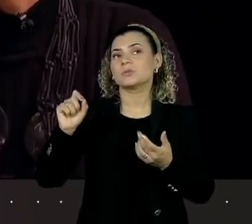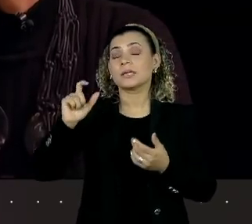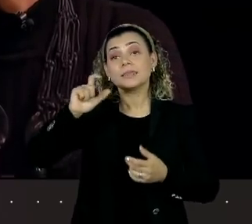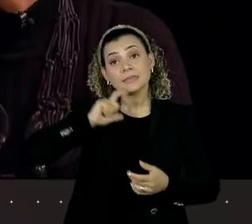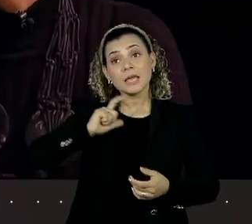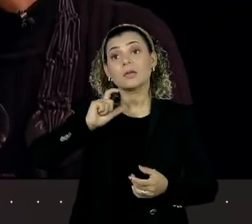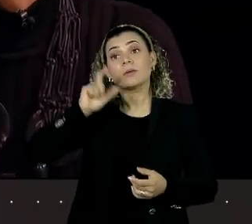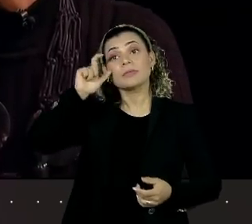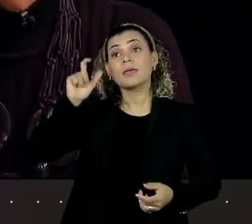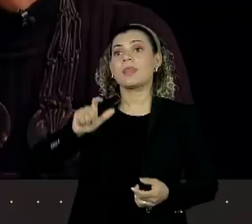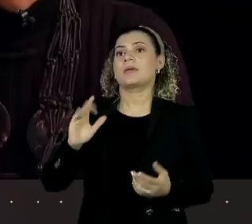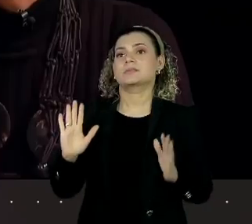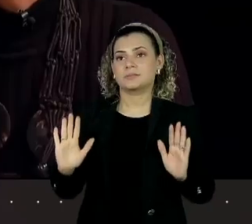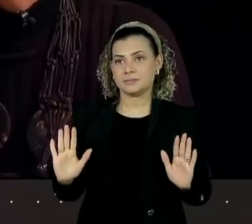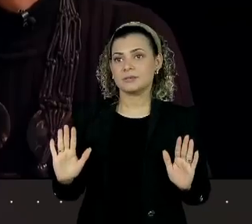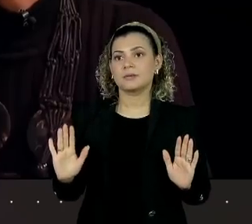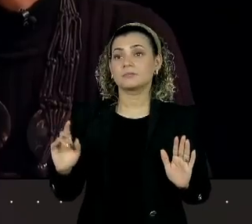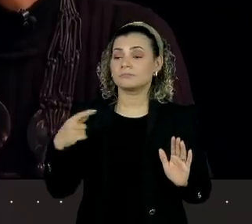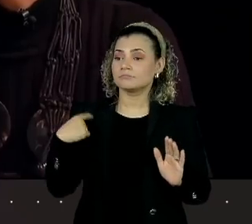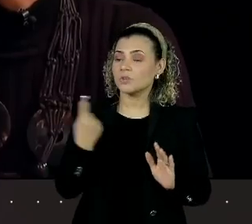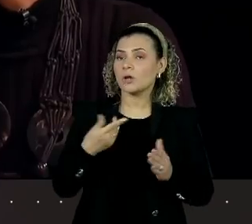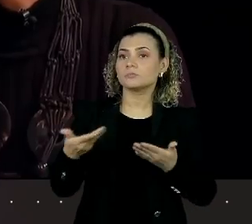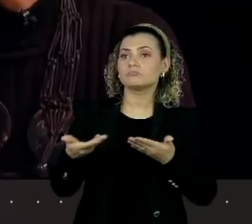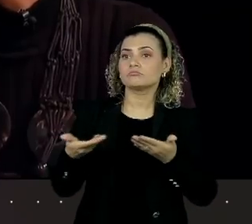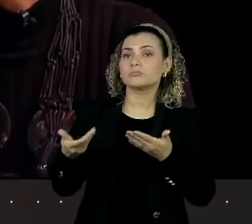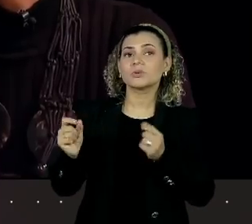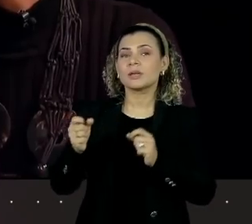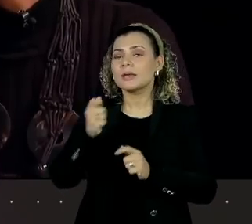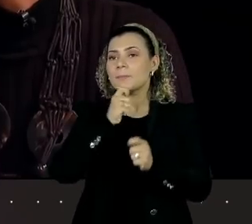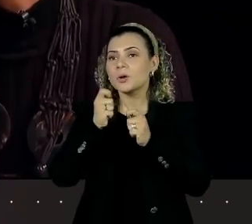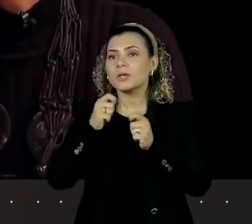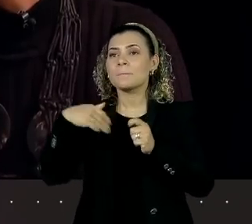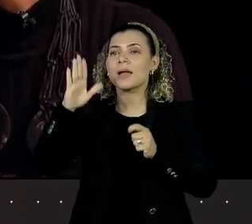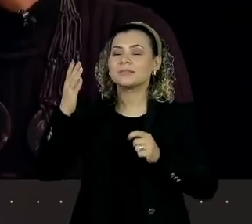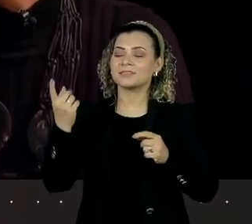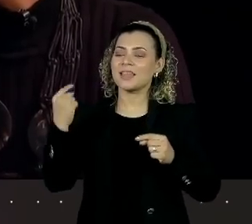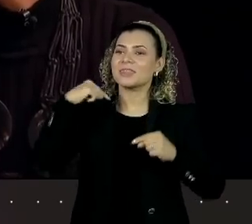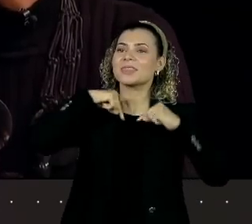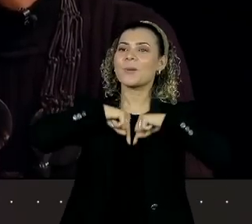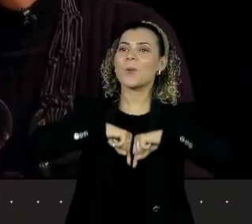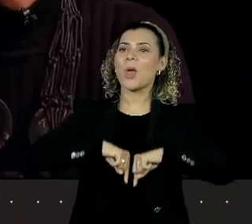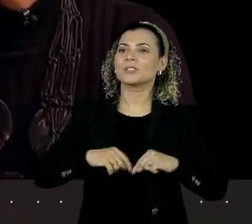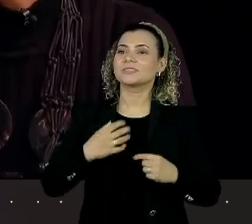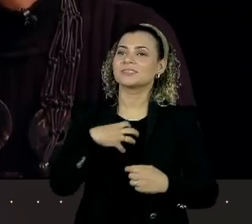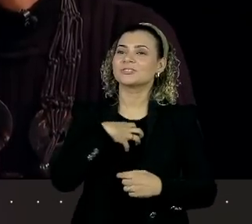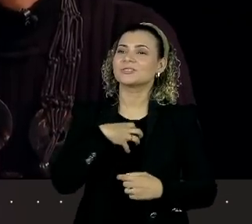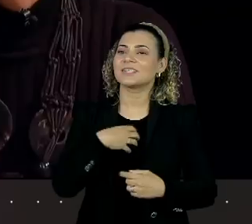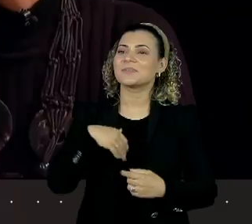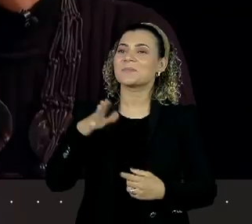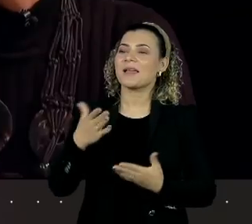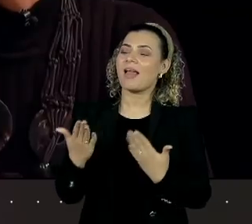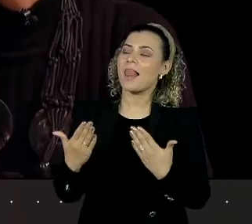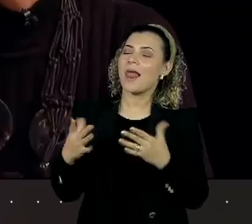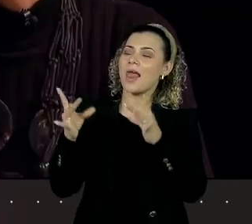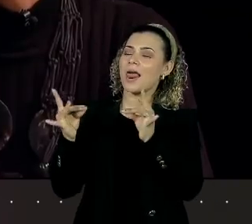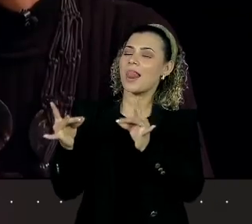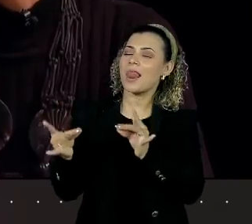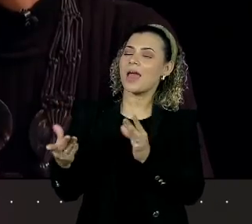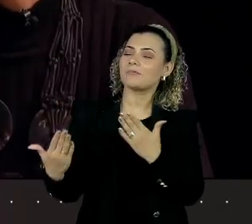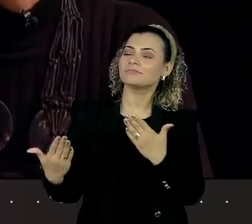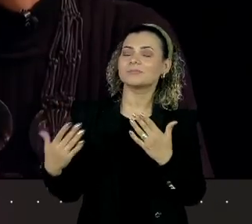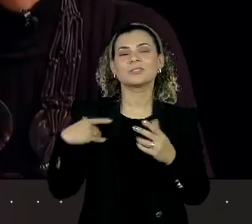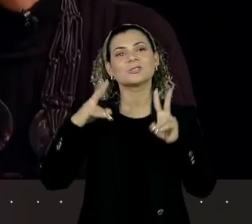intenção de fazermos reportagens antropológicas, né? Biópsias sobre